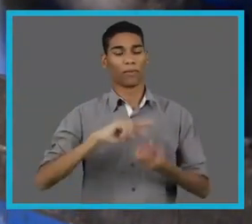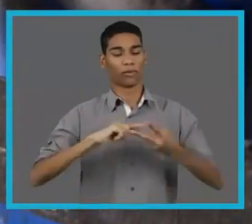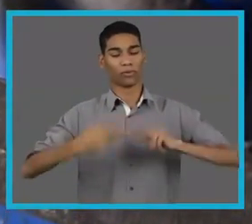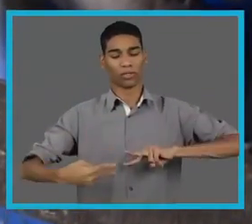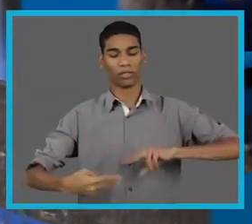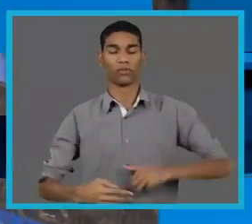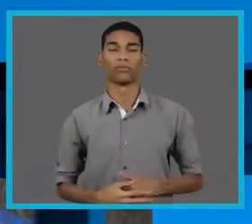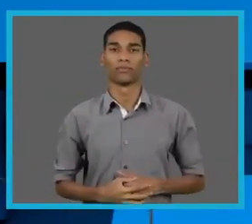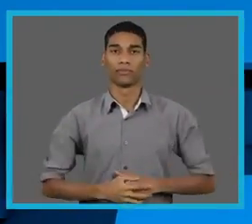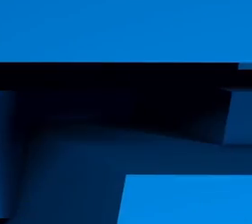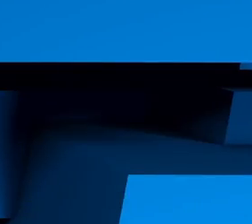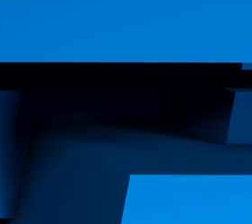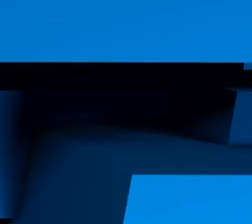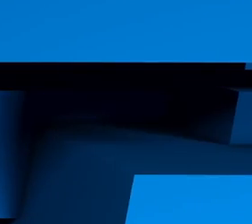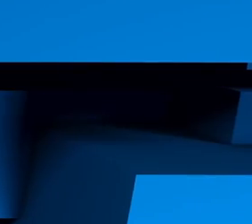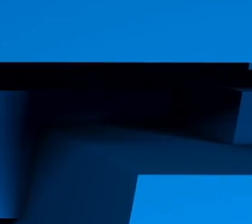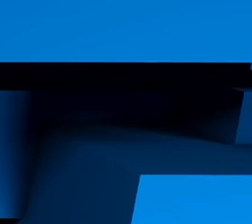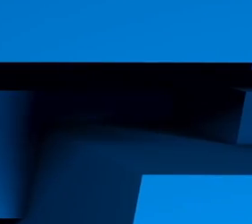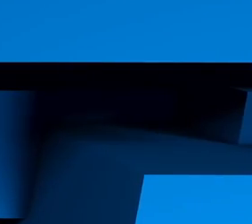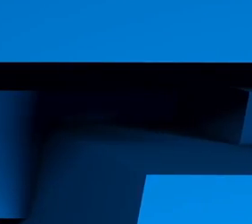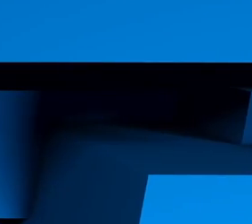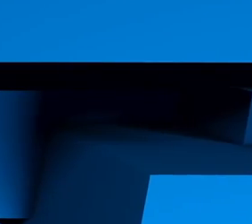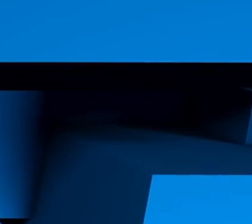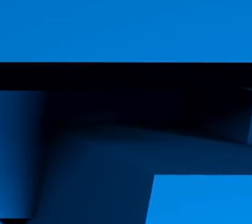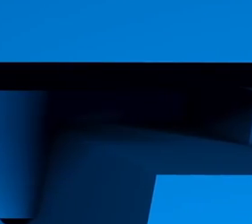o melhoramento genético.